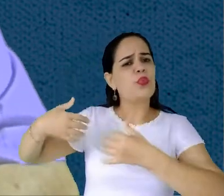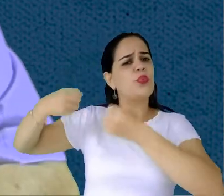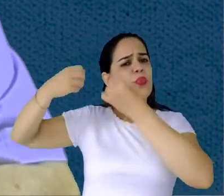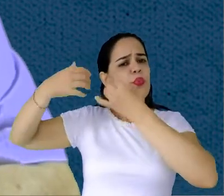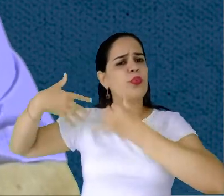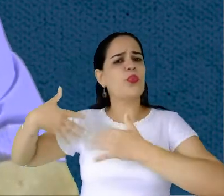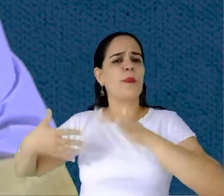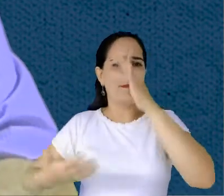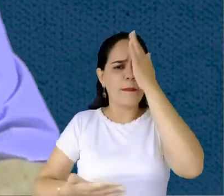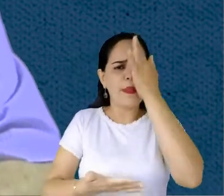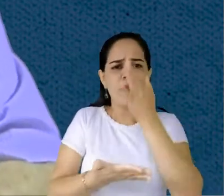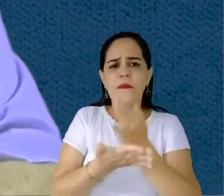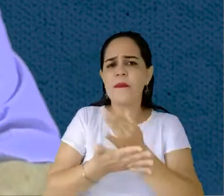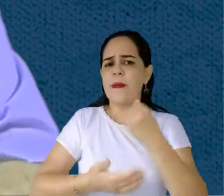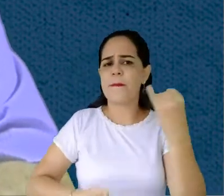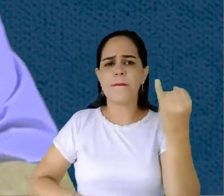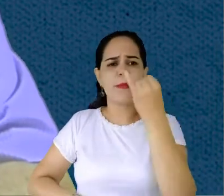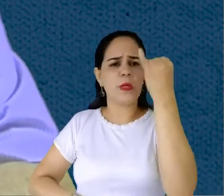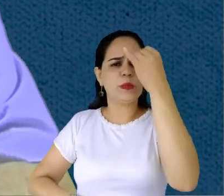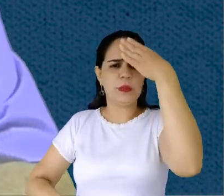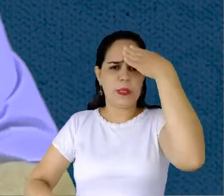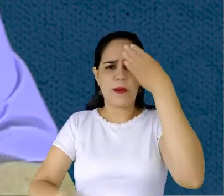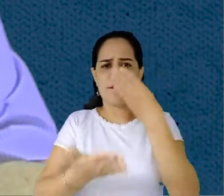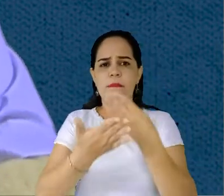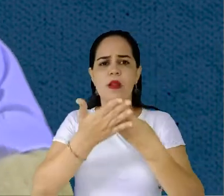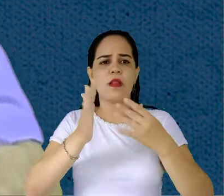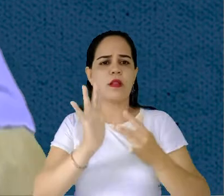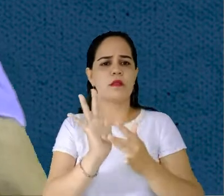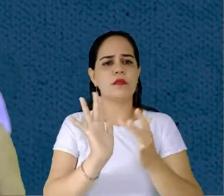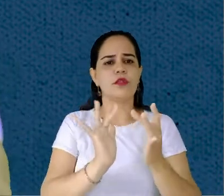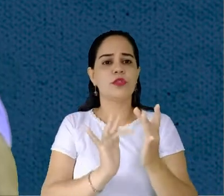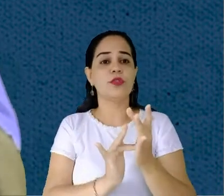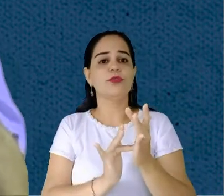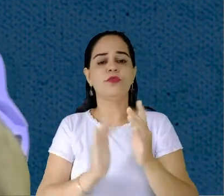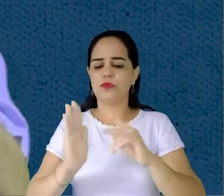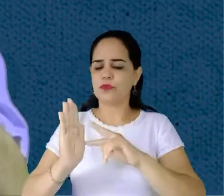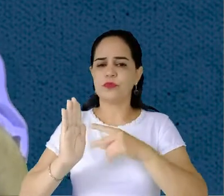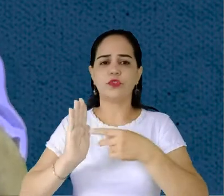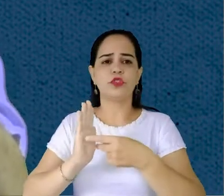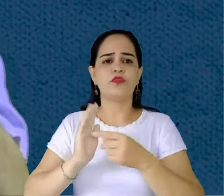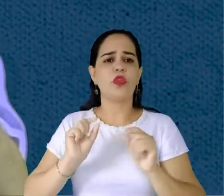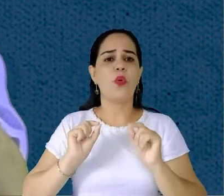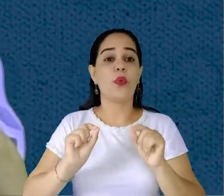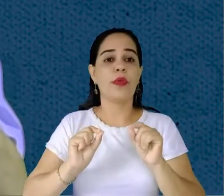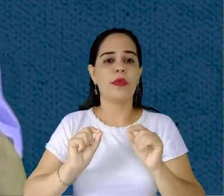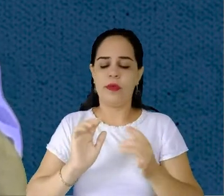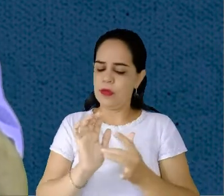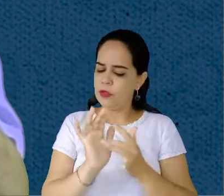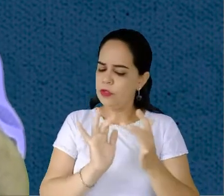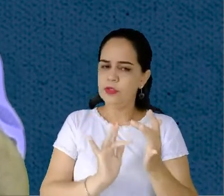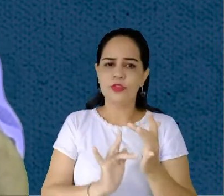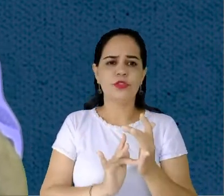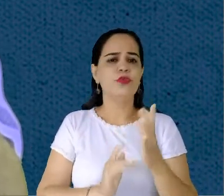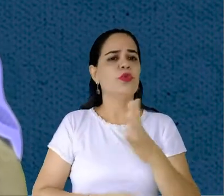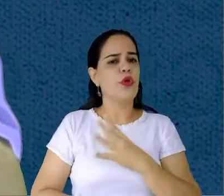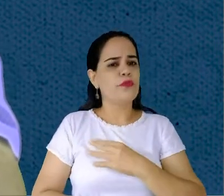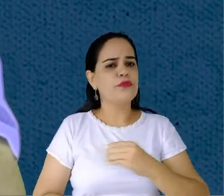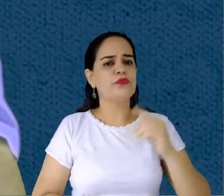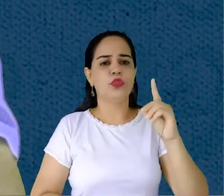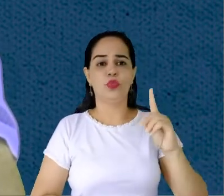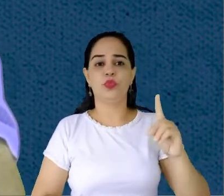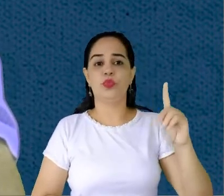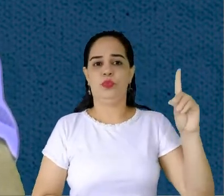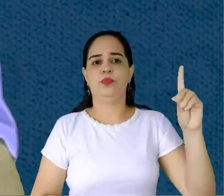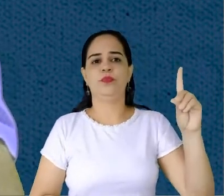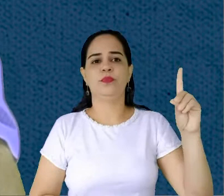fundamenta sobre a fé, a necessidade de acreditar em Cristo Jesus. Isso significava o quê? Acreditar